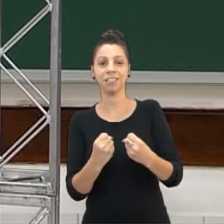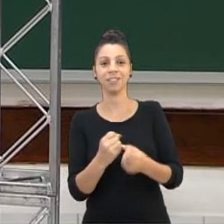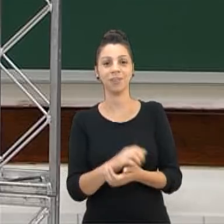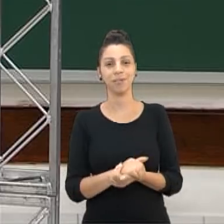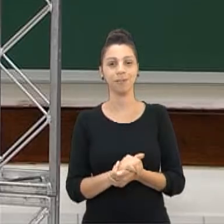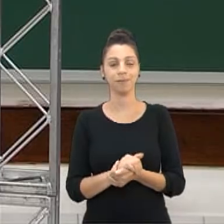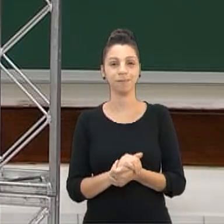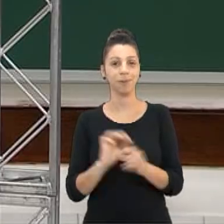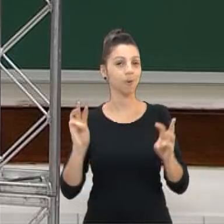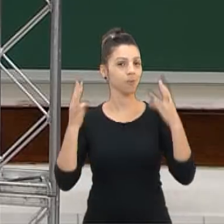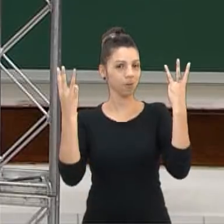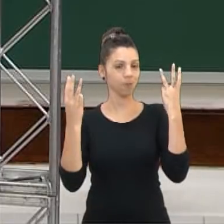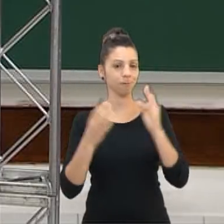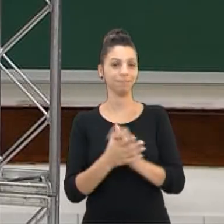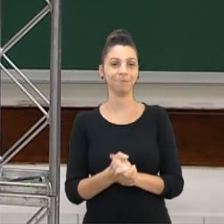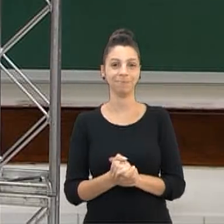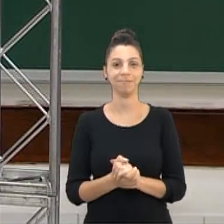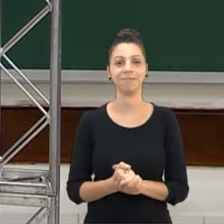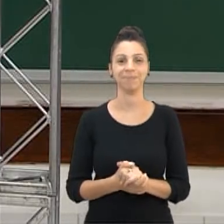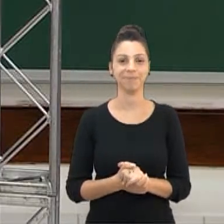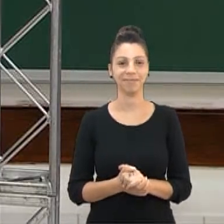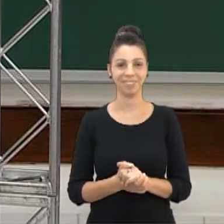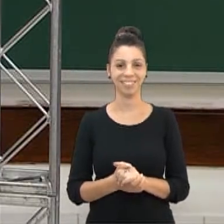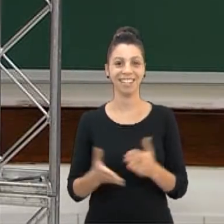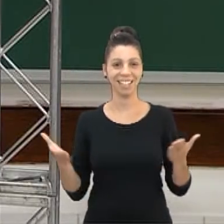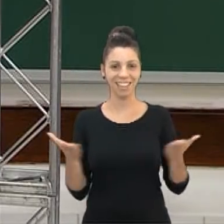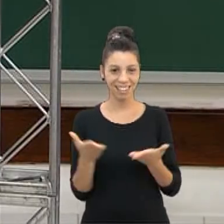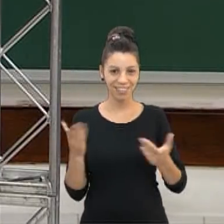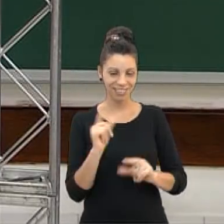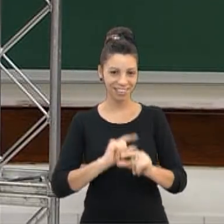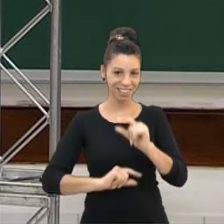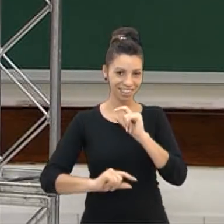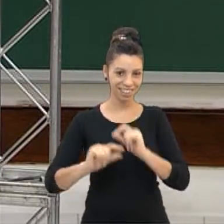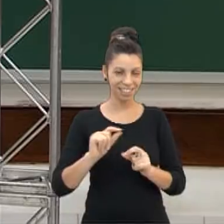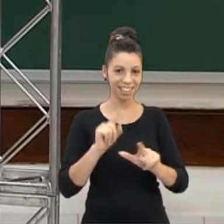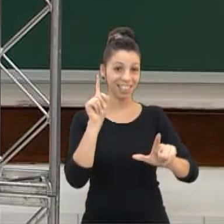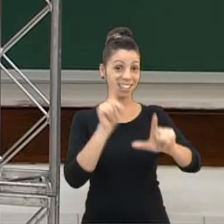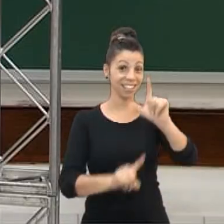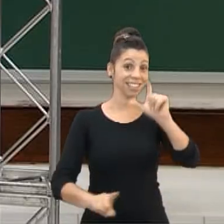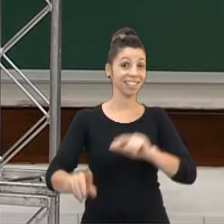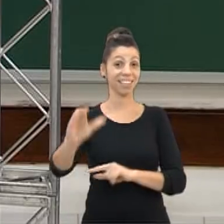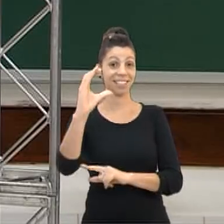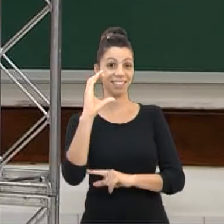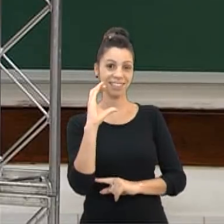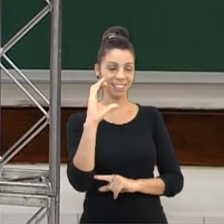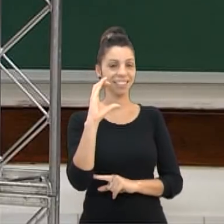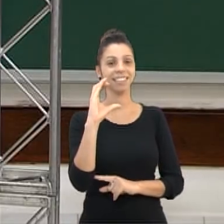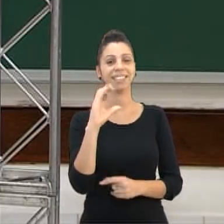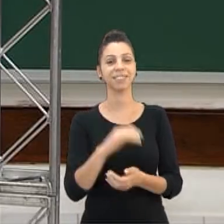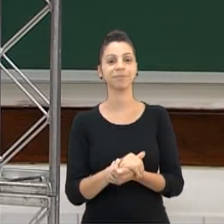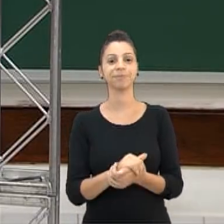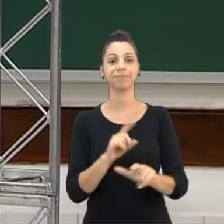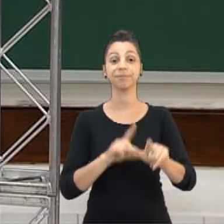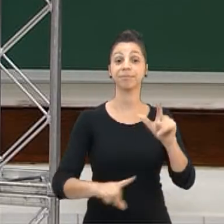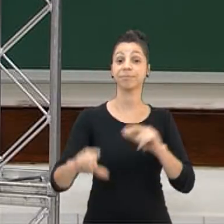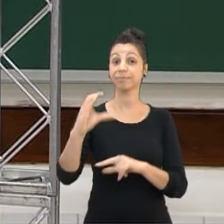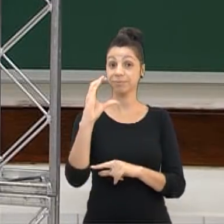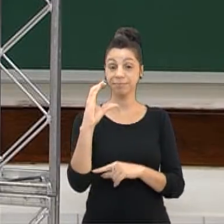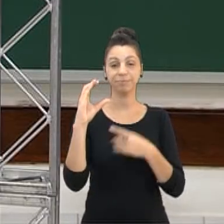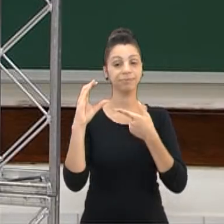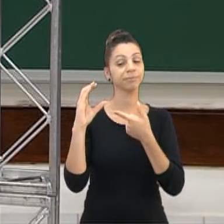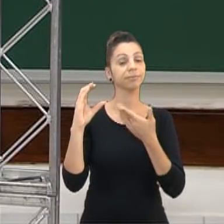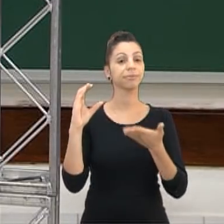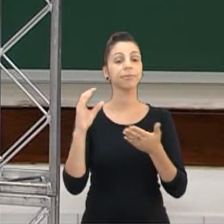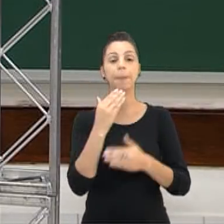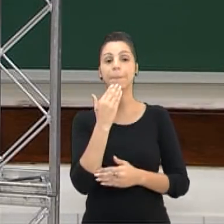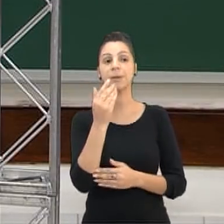Show! Bom, vamos então agora à letrinha C desse exercício. E a letra C desse exercício